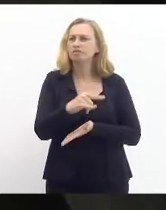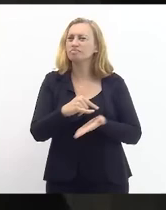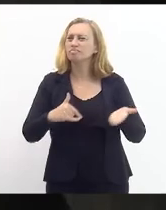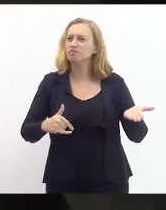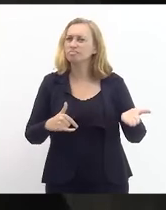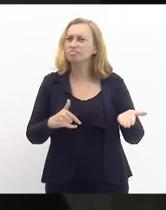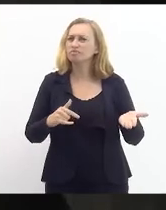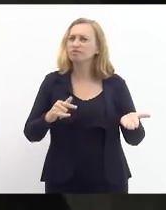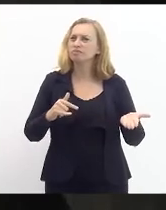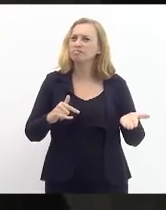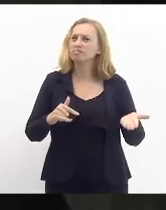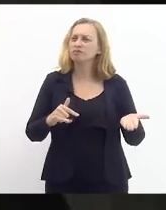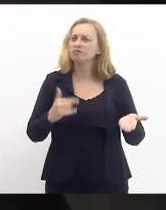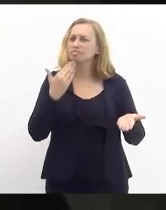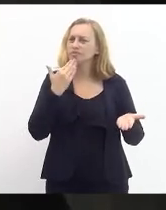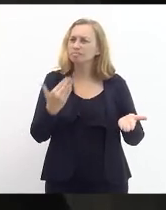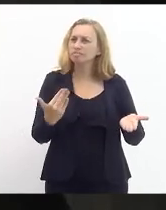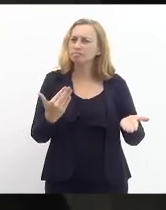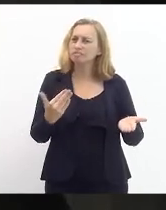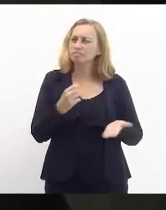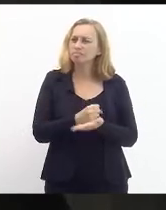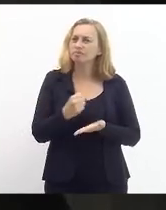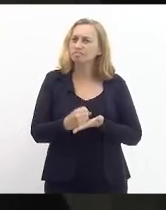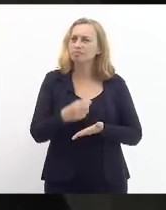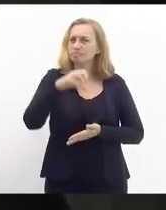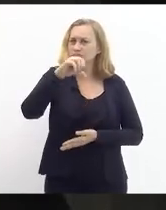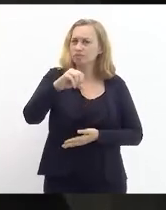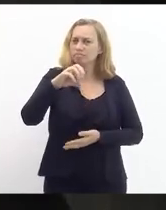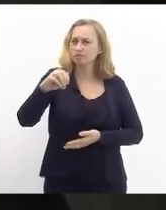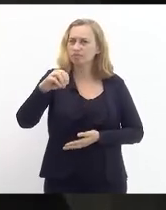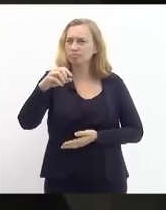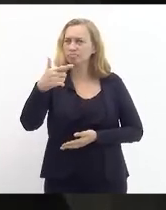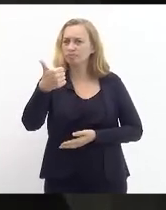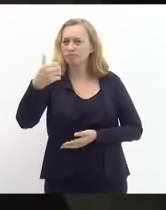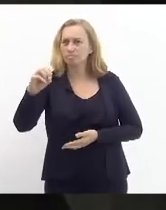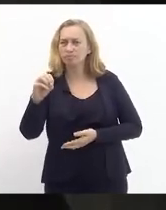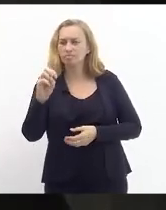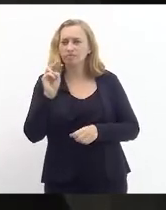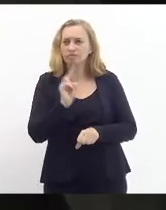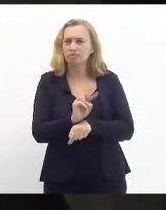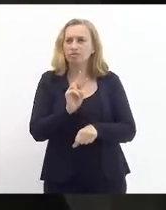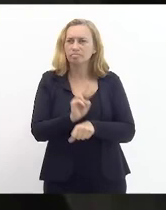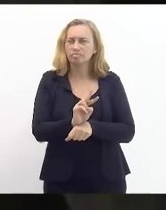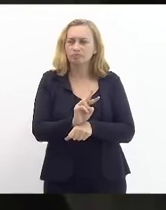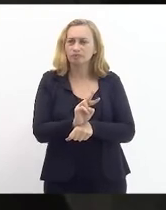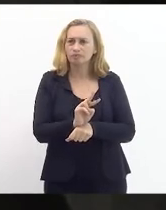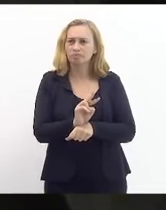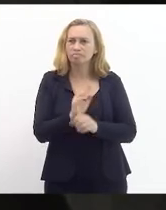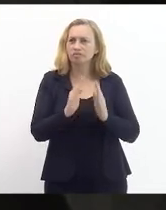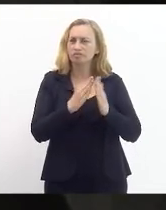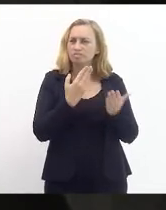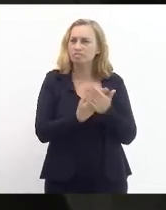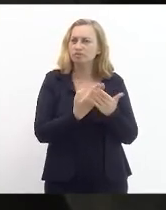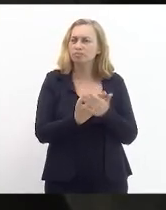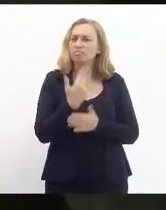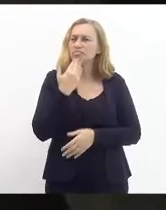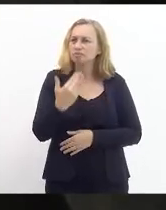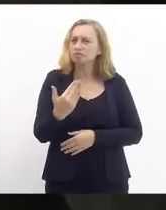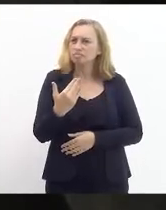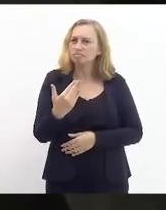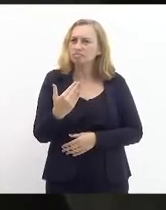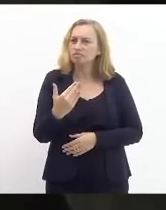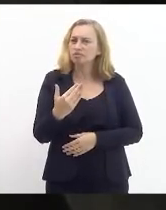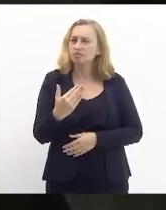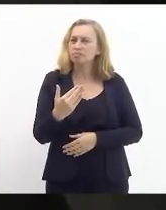bosque dos próximos dias o pedido para contratação de 910 inspetores e o pedido para super para que